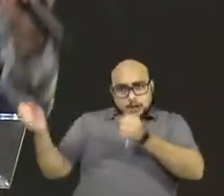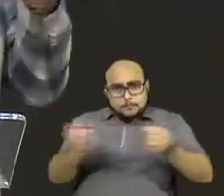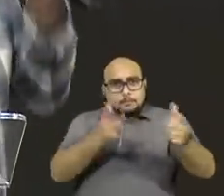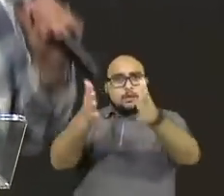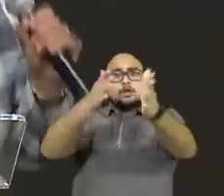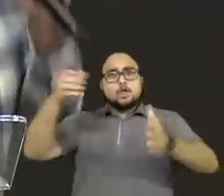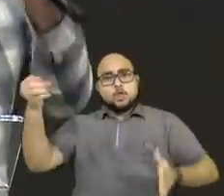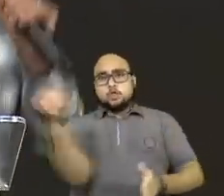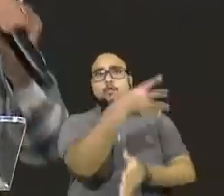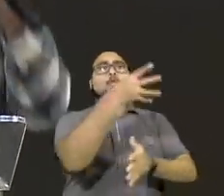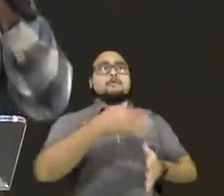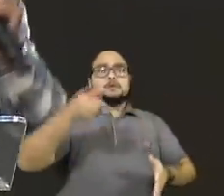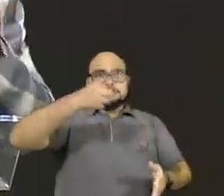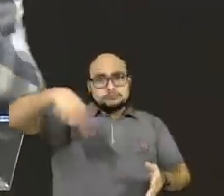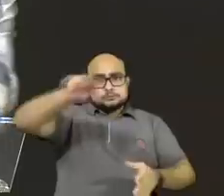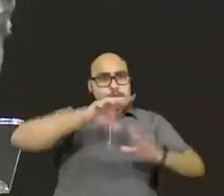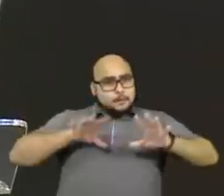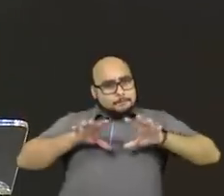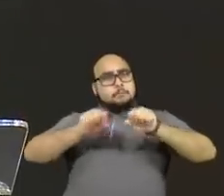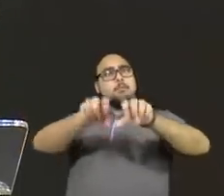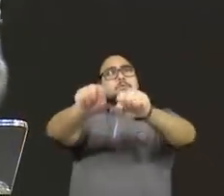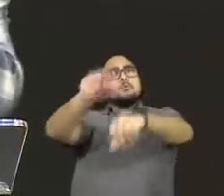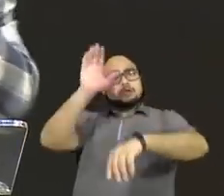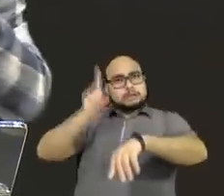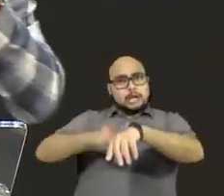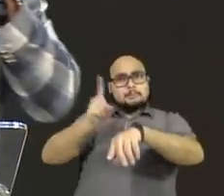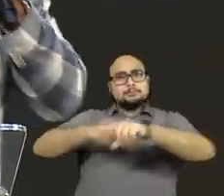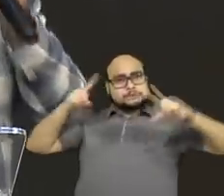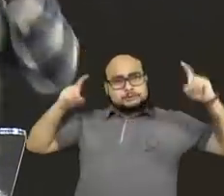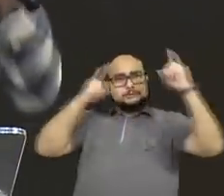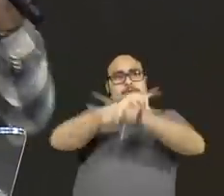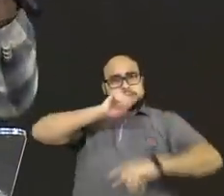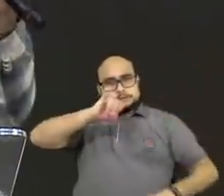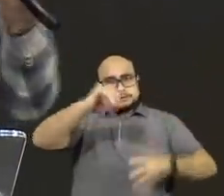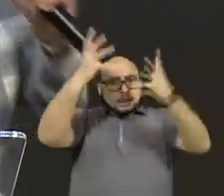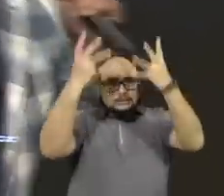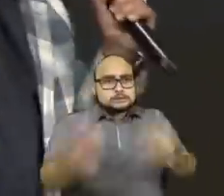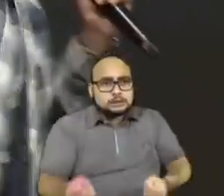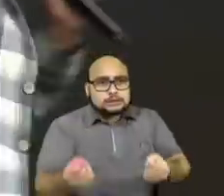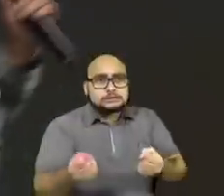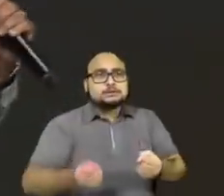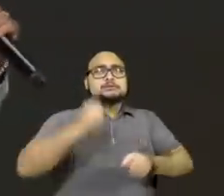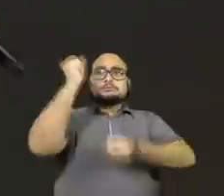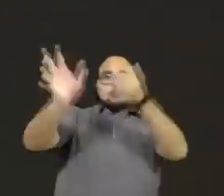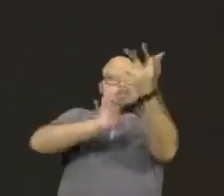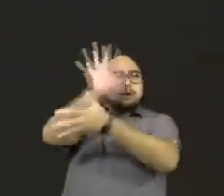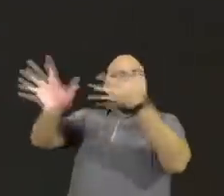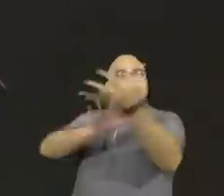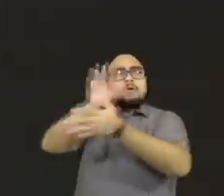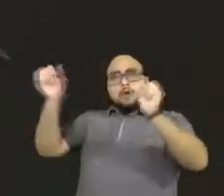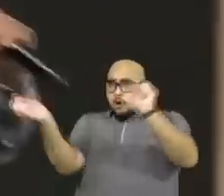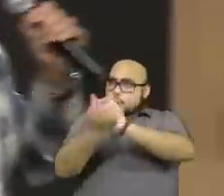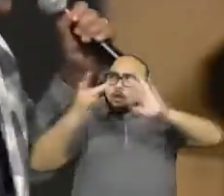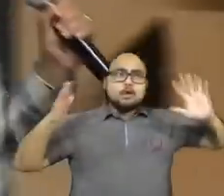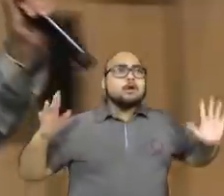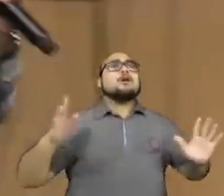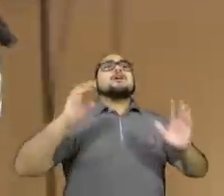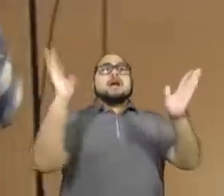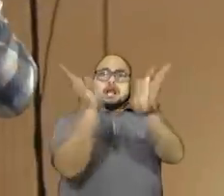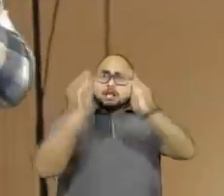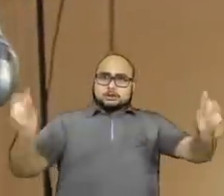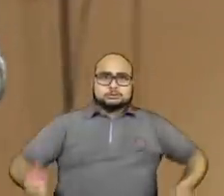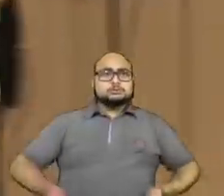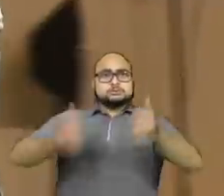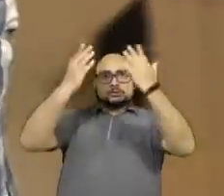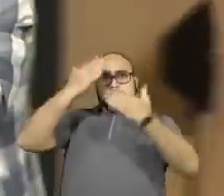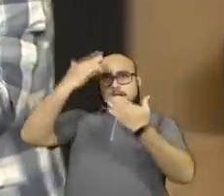você conquistar em tempos difíceis. Se você recebe, manifesta aí com glória a Deus, com aleluia, com graças a